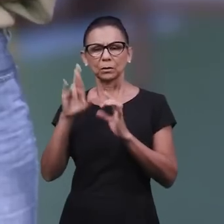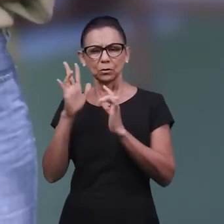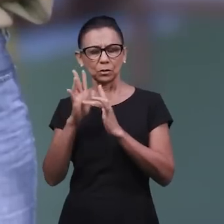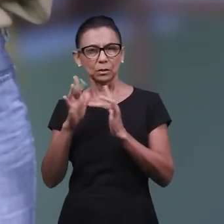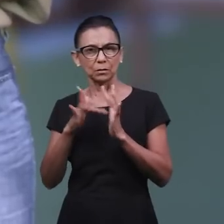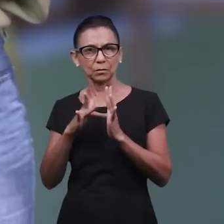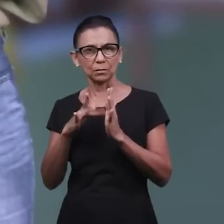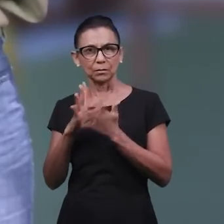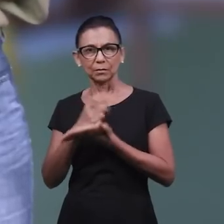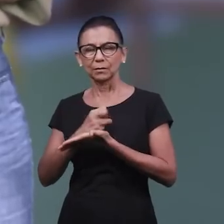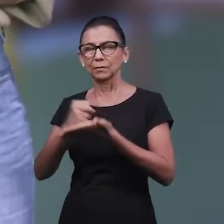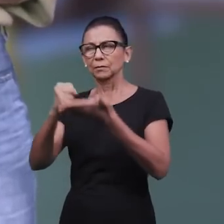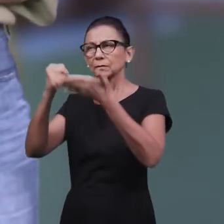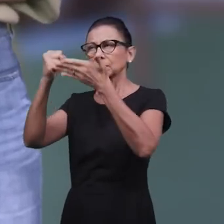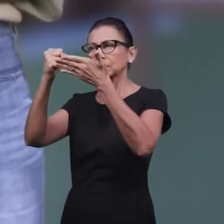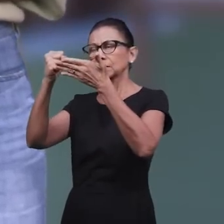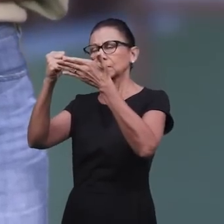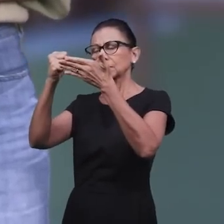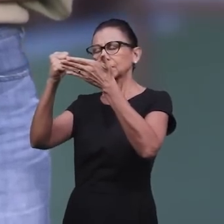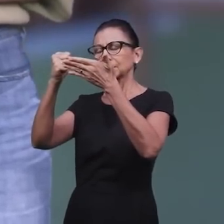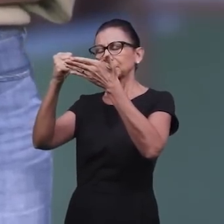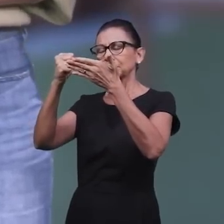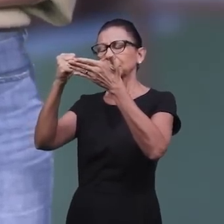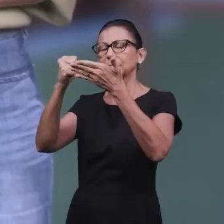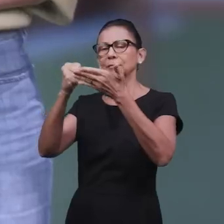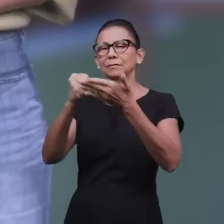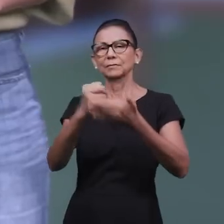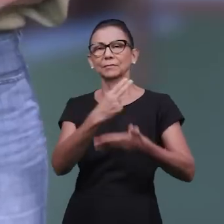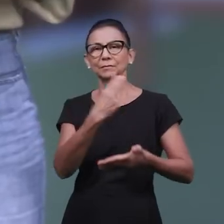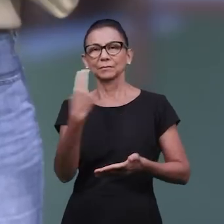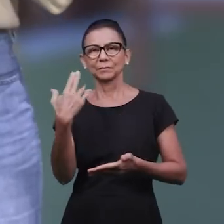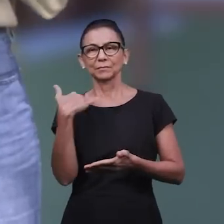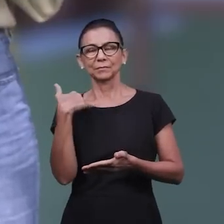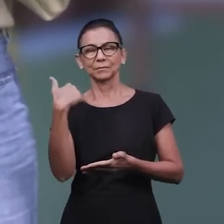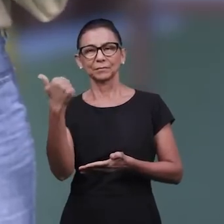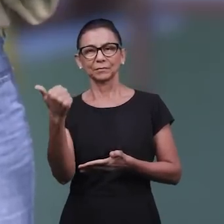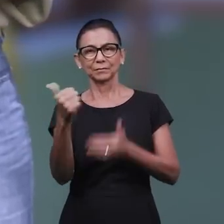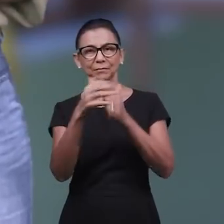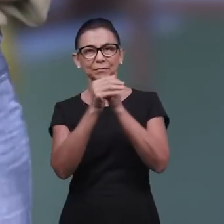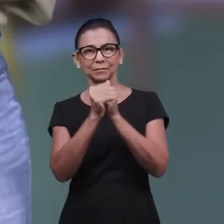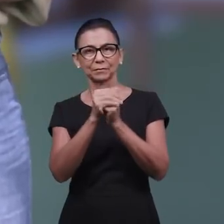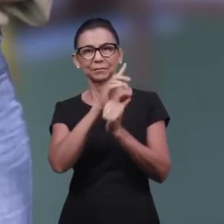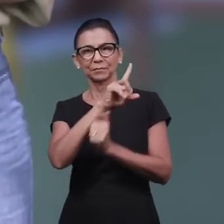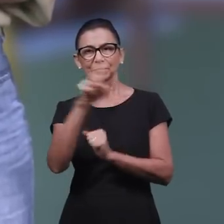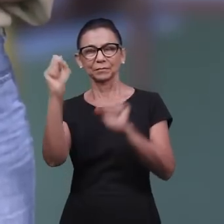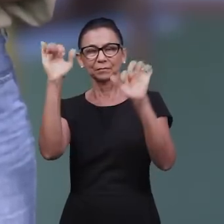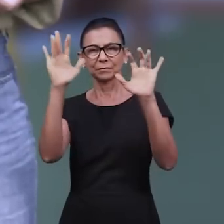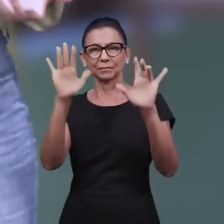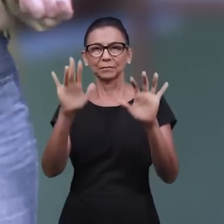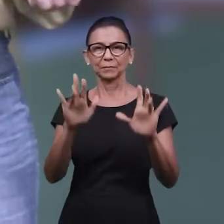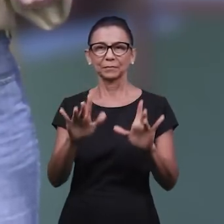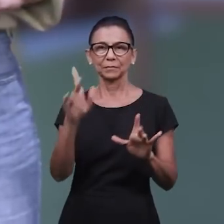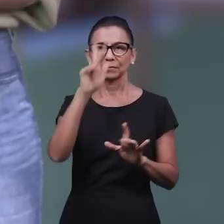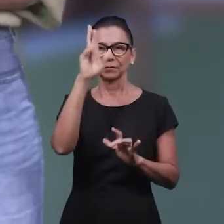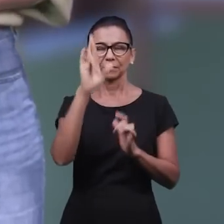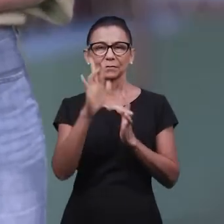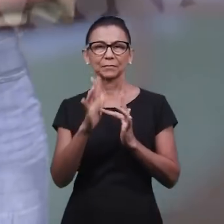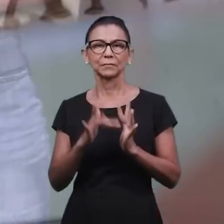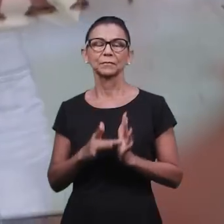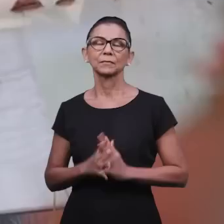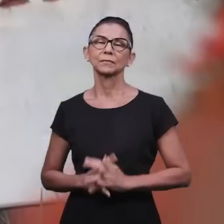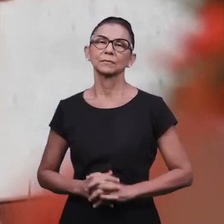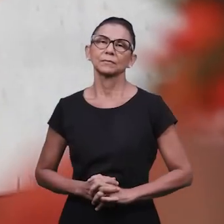vamos ouvi-lo chamar o nosso nome. Amém? Que Deus os abençoe com a sua palavra. A paz do